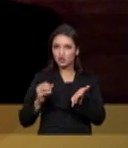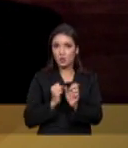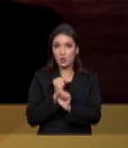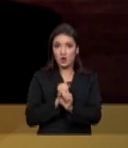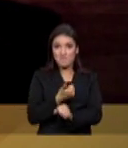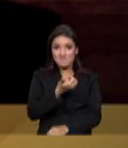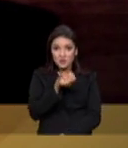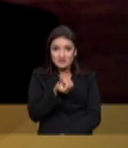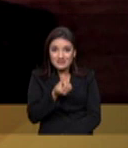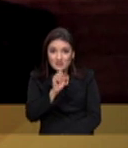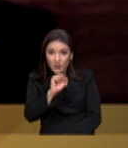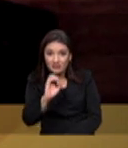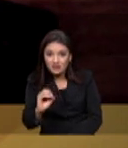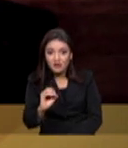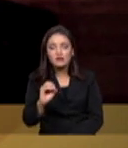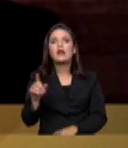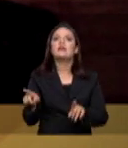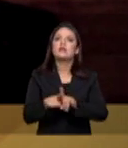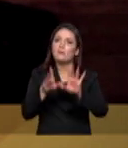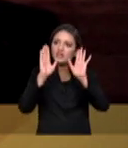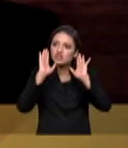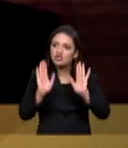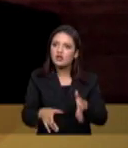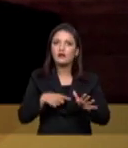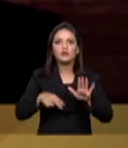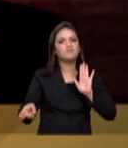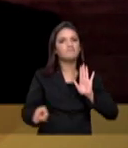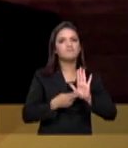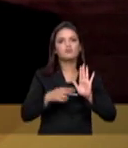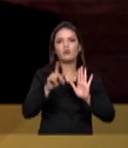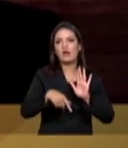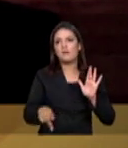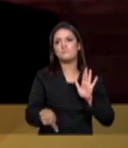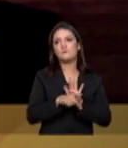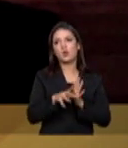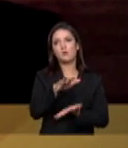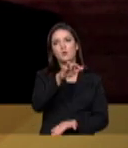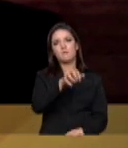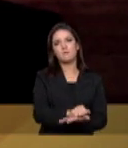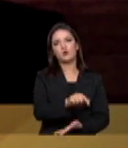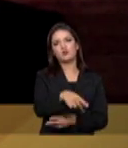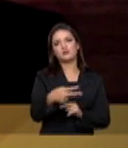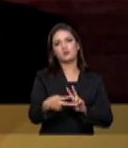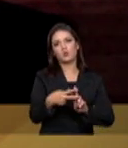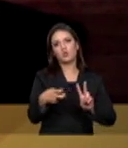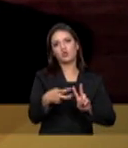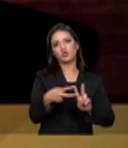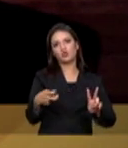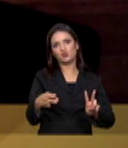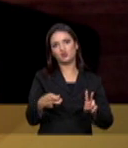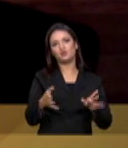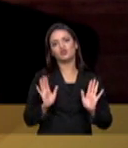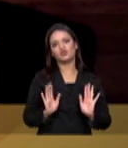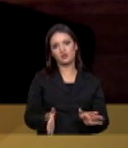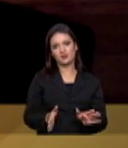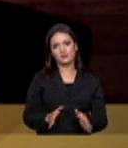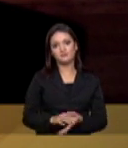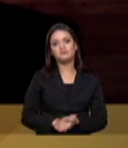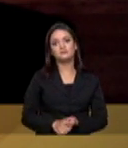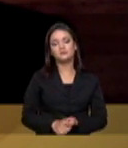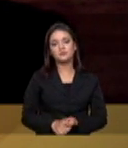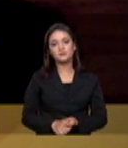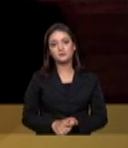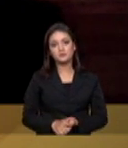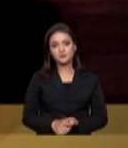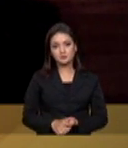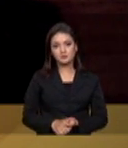1680 também conhecido forma nítida a posse eo domínio sobre as pedras e assim o alvará os